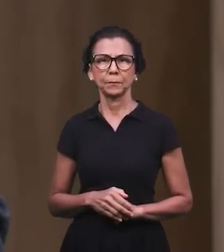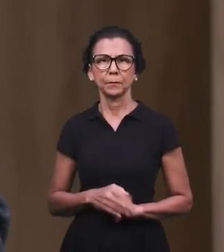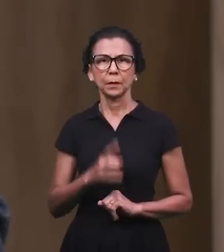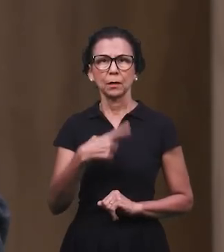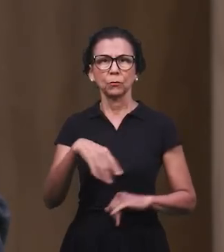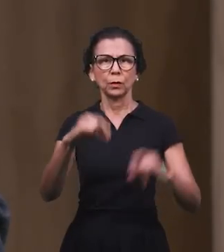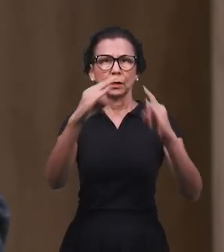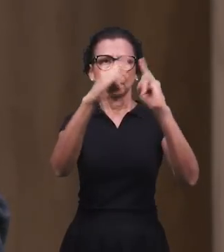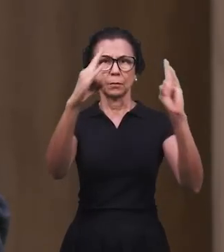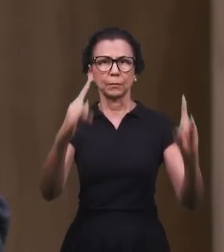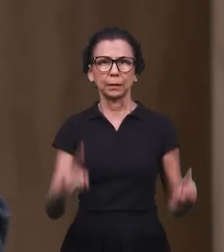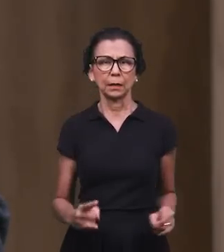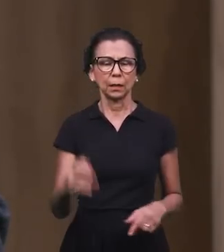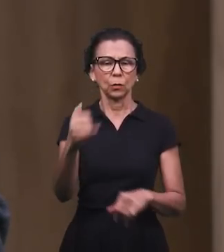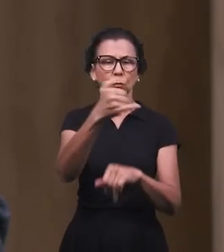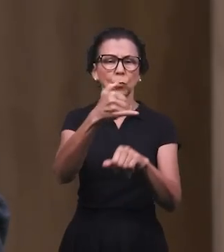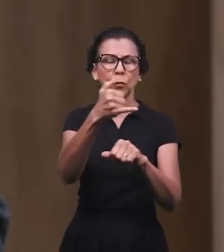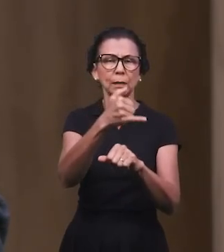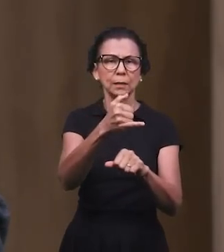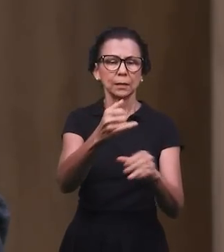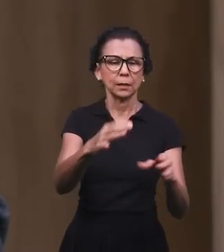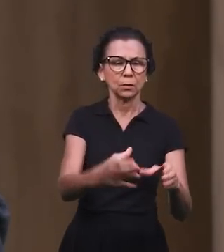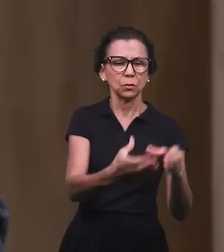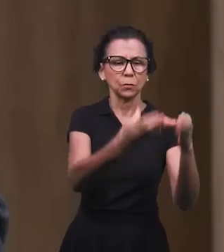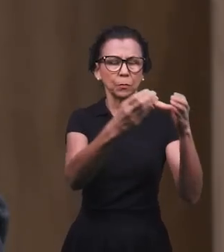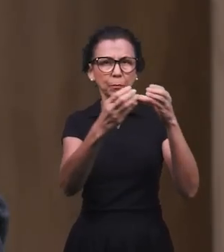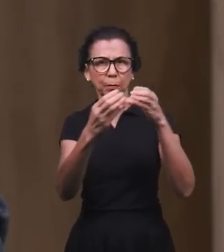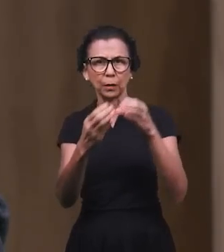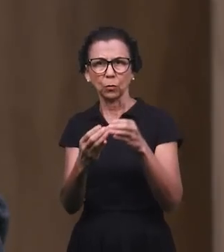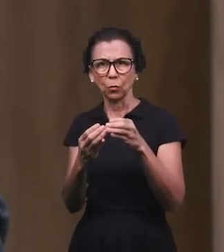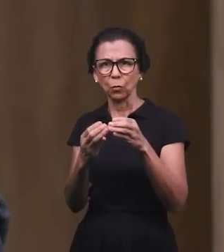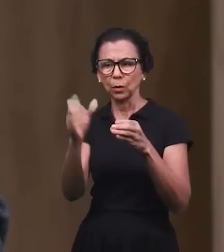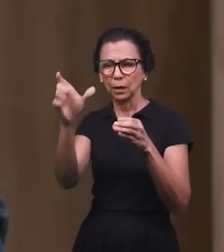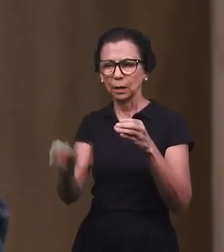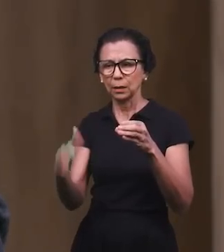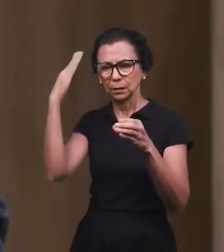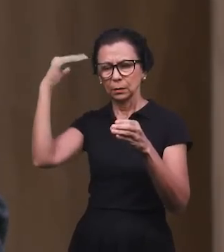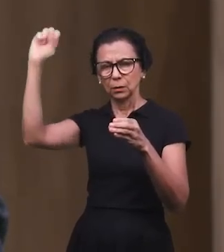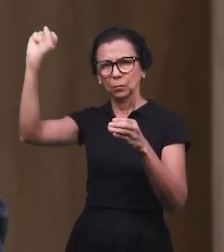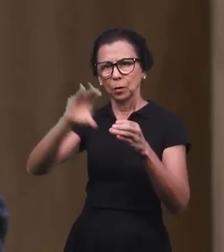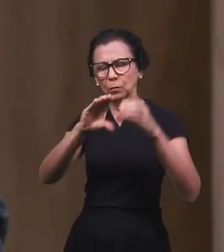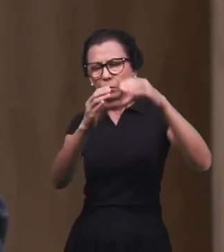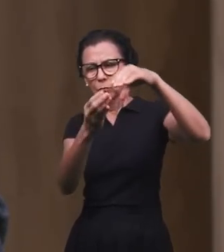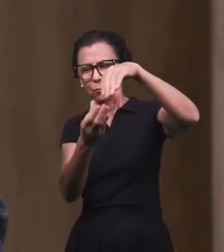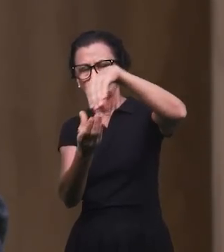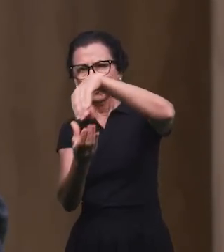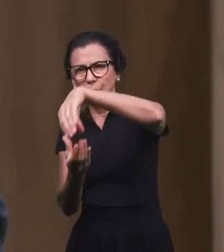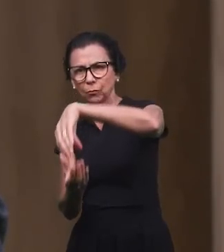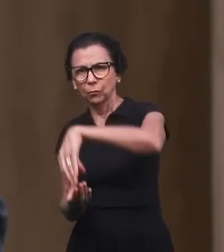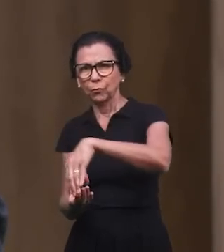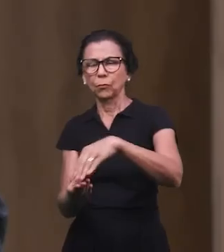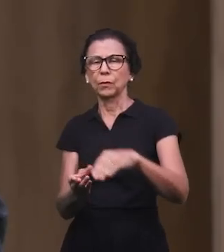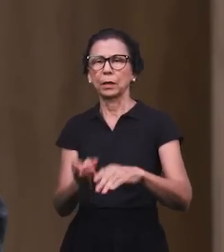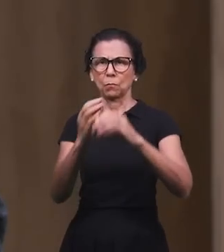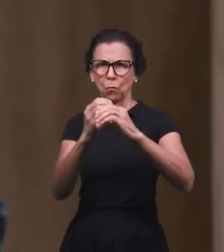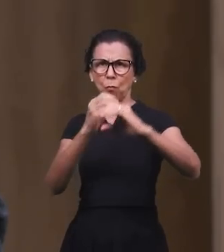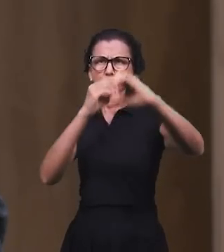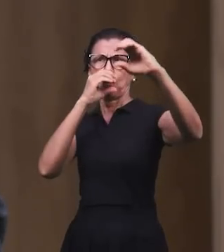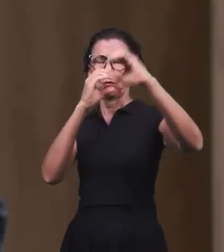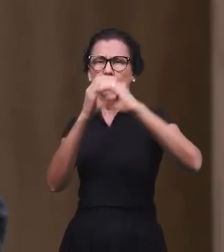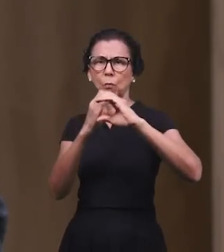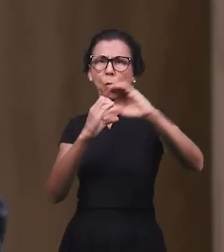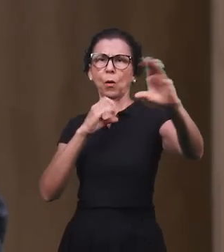E tocaram a trombeta, e todo o povo disse: Viva o rei Salomão! E todo o povo subiu após ele, e